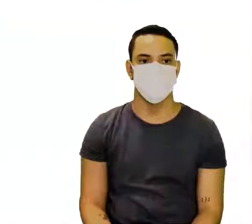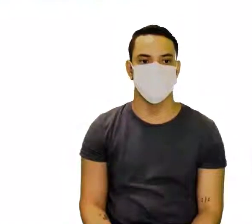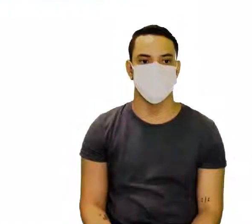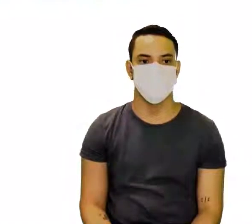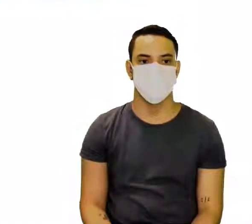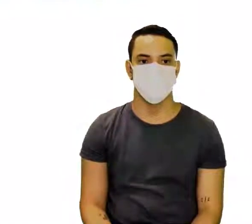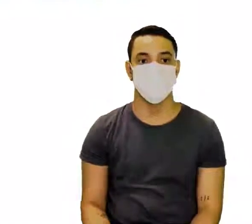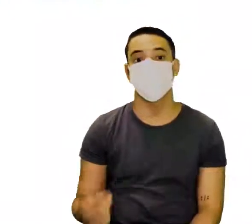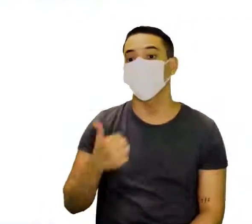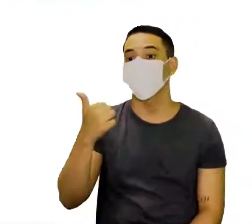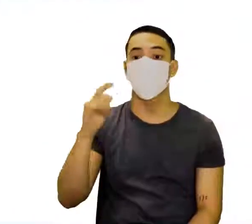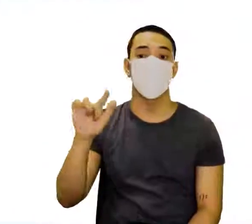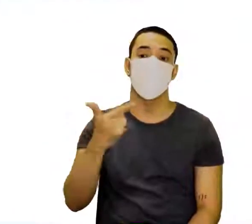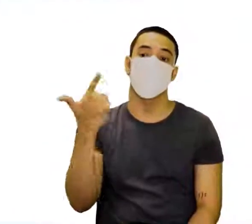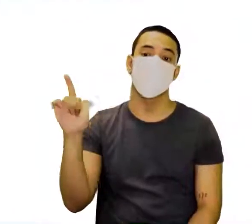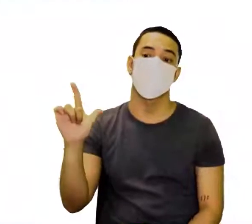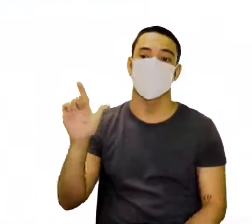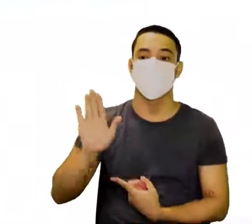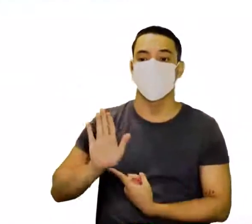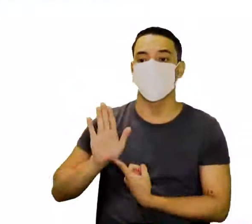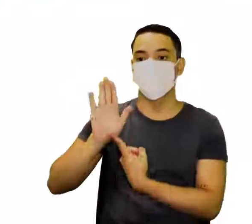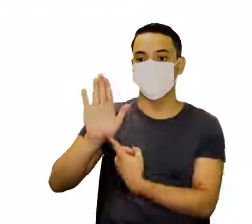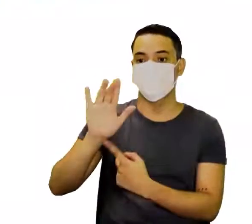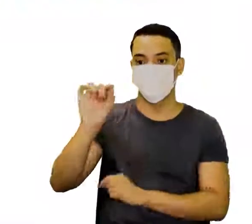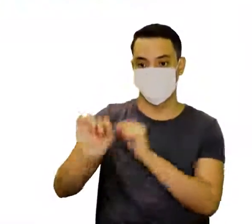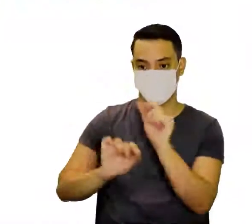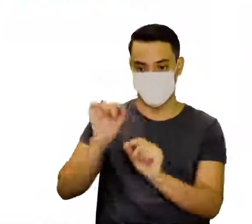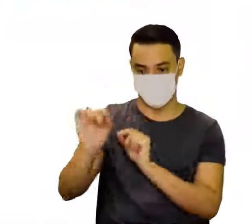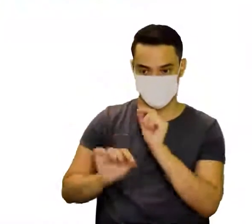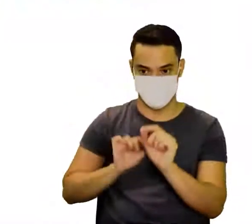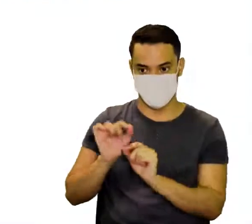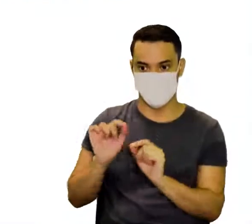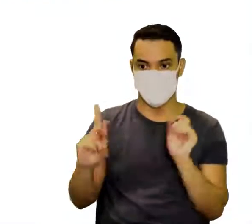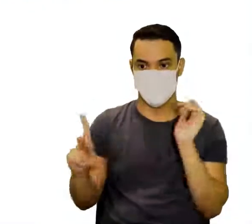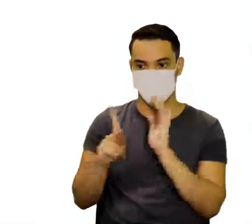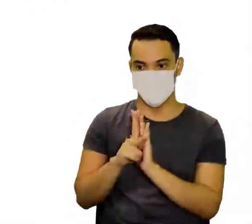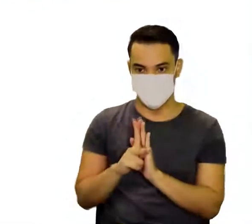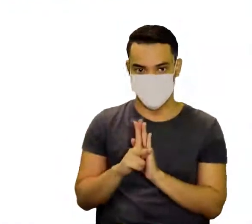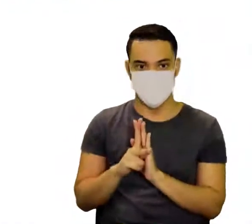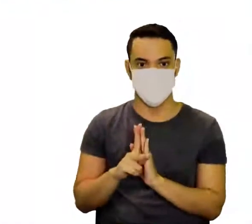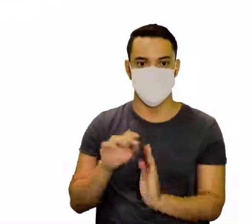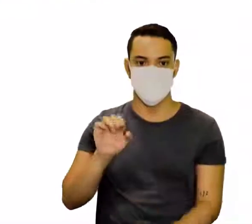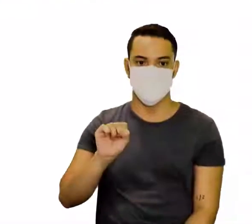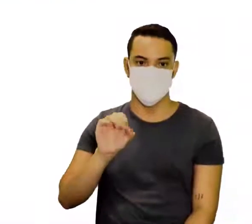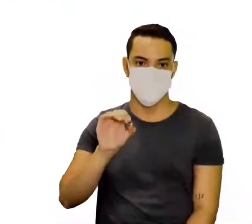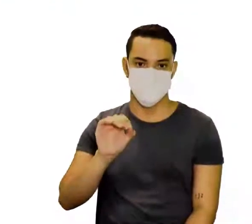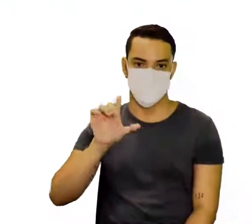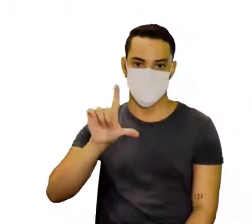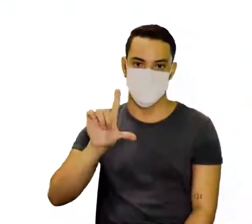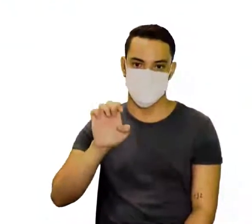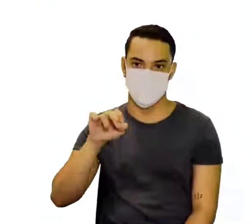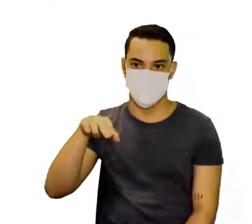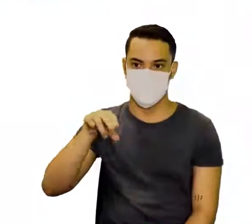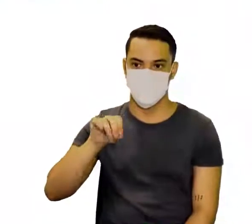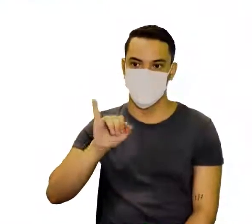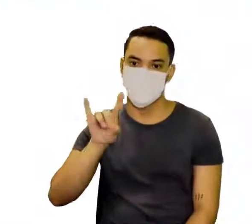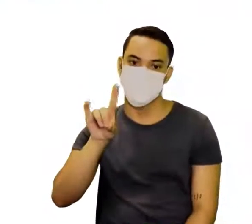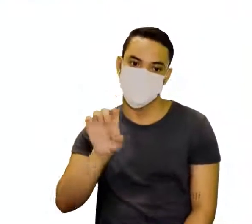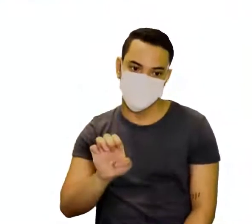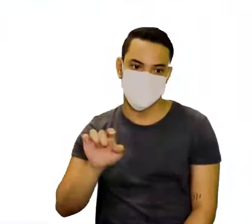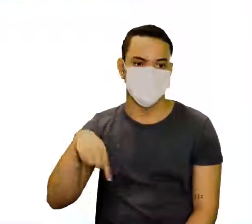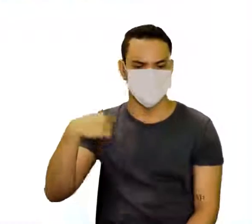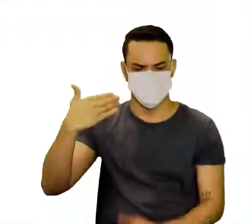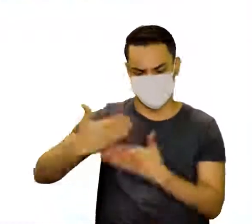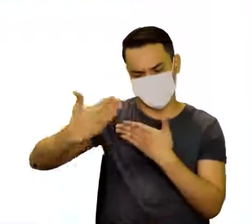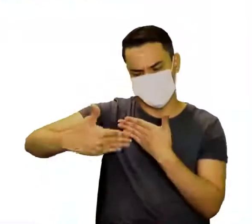Aqui, pessoal, temos outro desenho, tá? Isso aqui é uma solenoide, tá? Professora, com uma solenoide. Nós vamos ver em